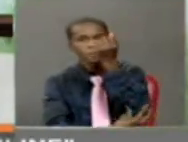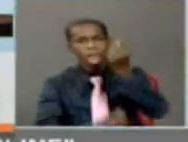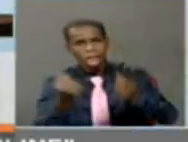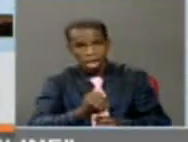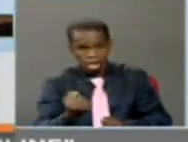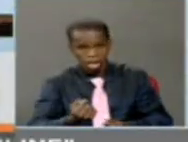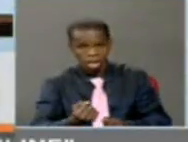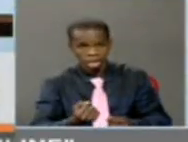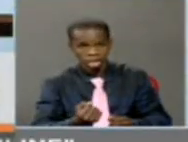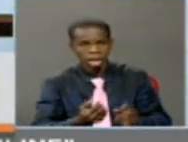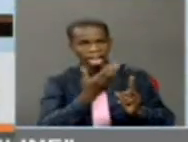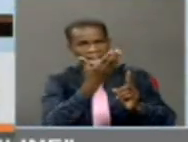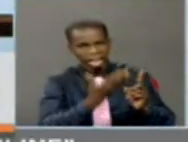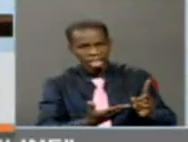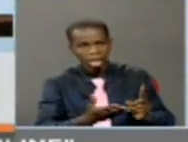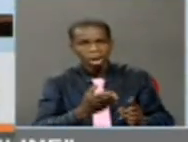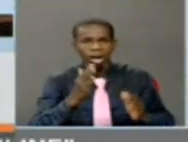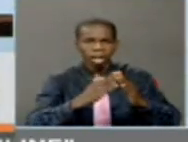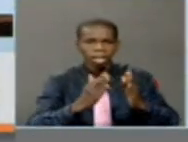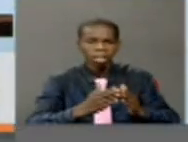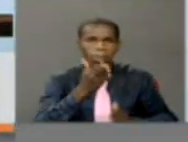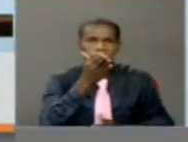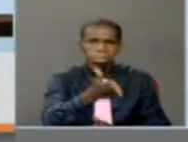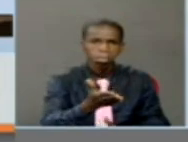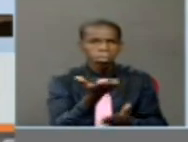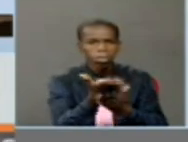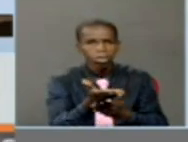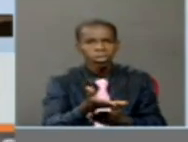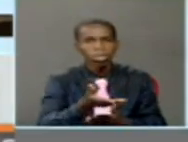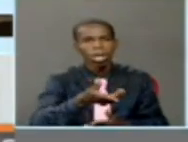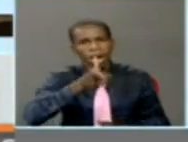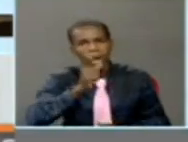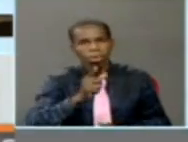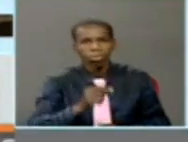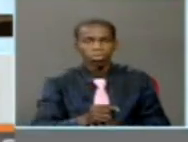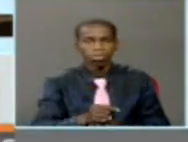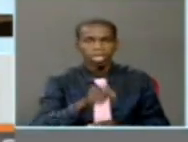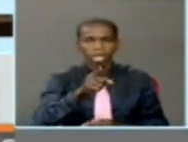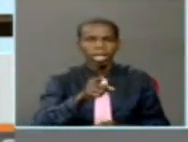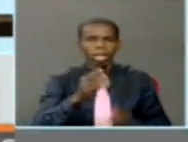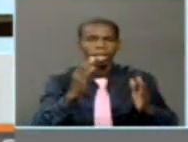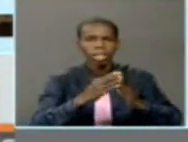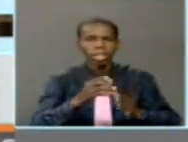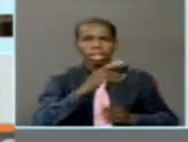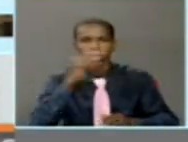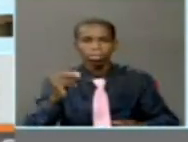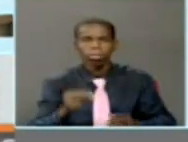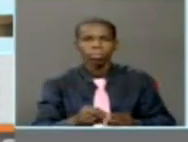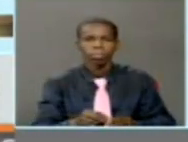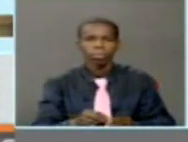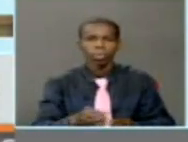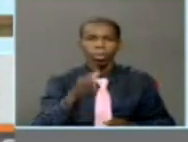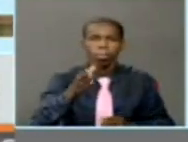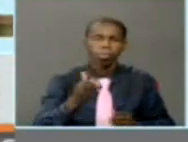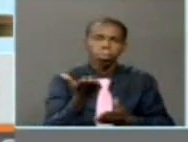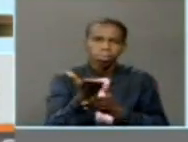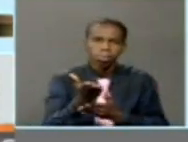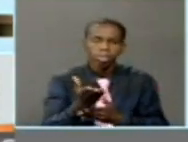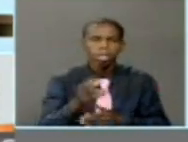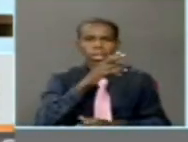casa, demos um copo d'água. Não. Aqui não há água, não podemos te dar água. Chegou numa última casa, mesmo